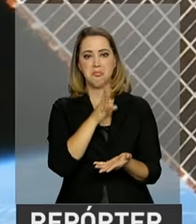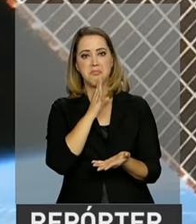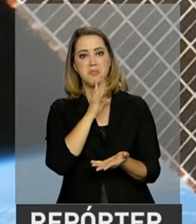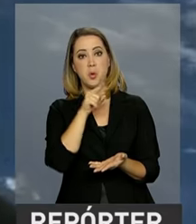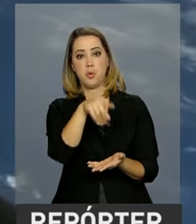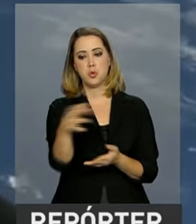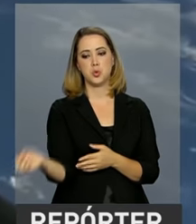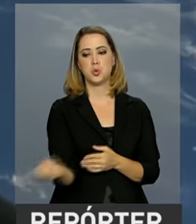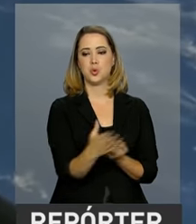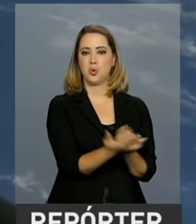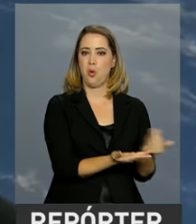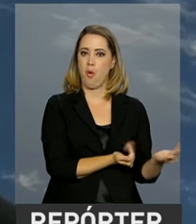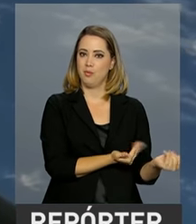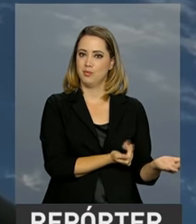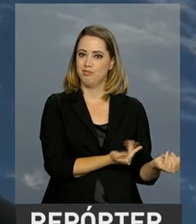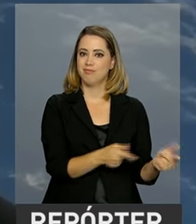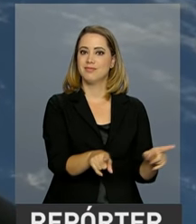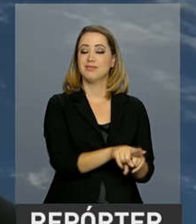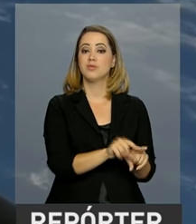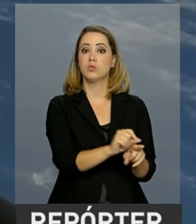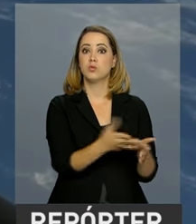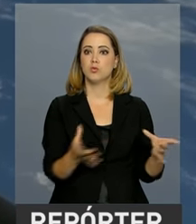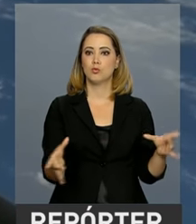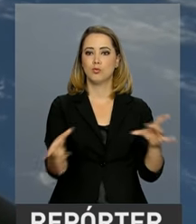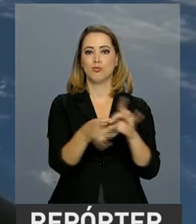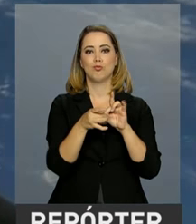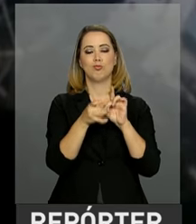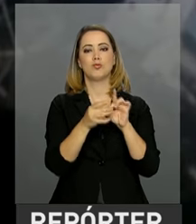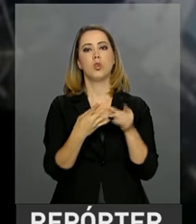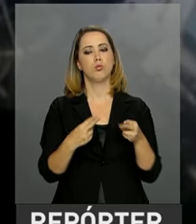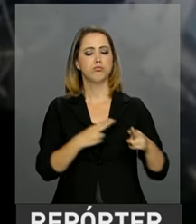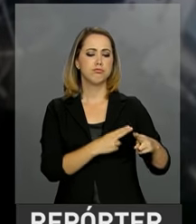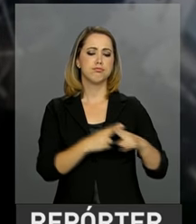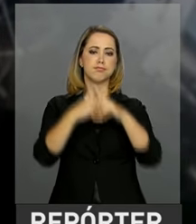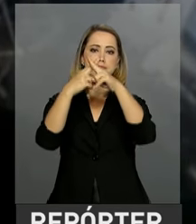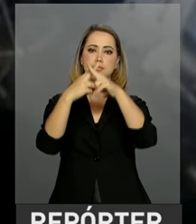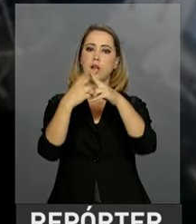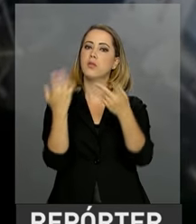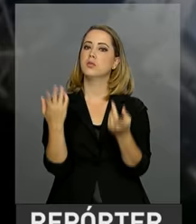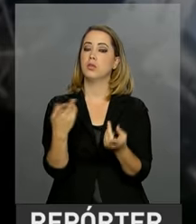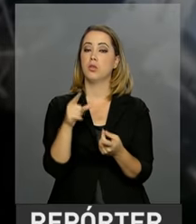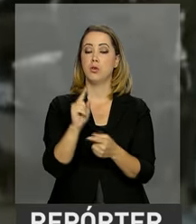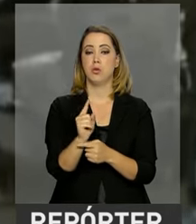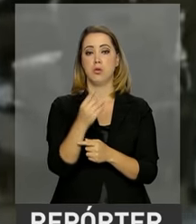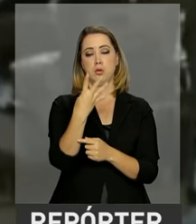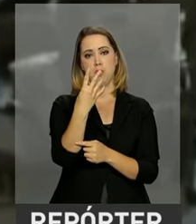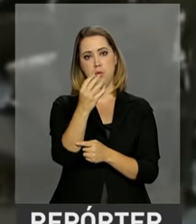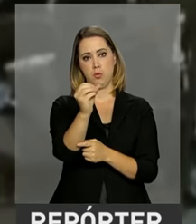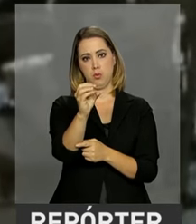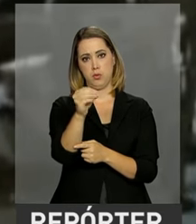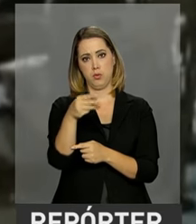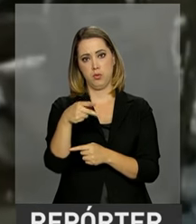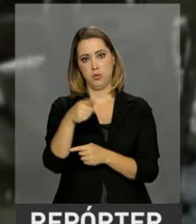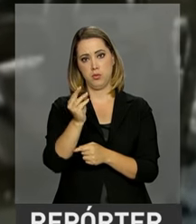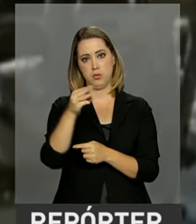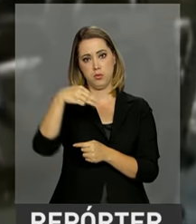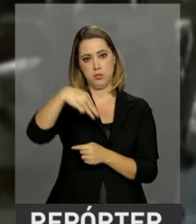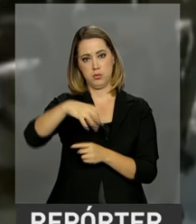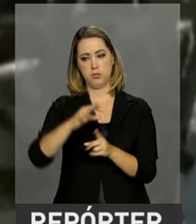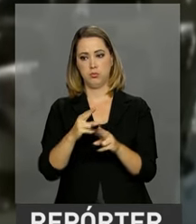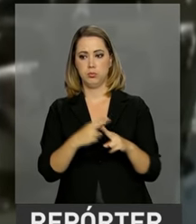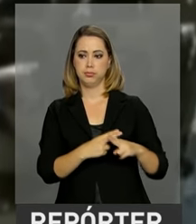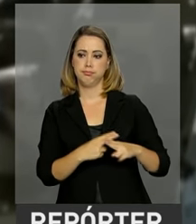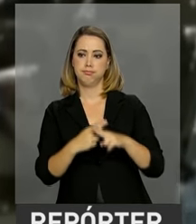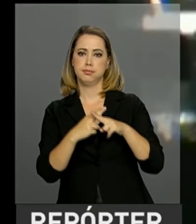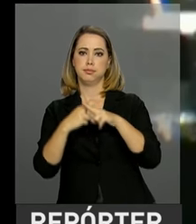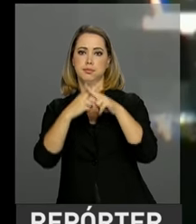mais jovens estudantes integrados a um projeto espacial o Tancredo um ficará na órbita da Terra a 400 km de altitude e